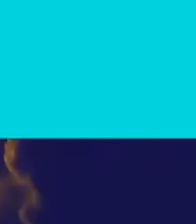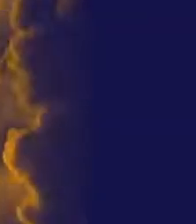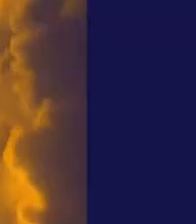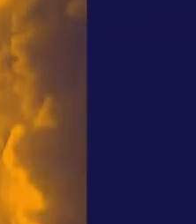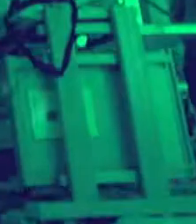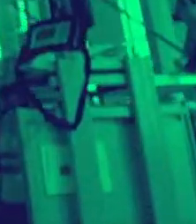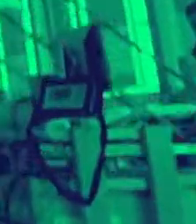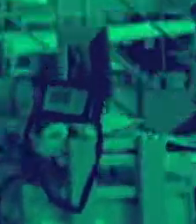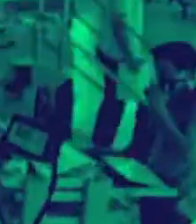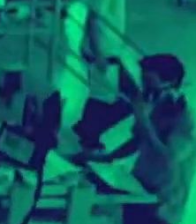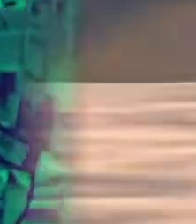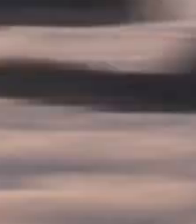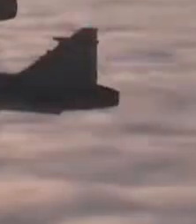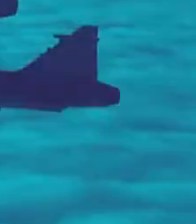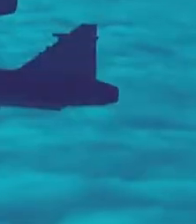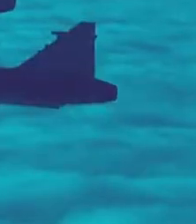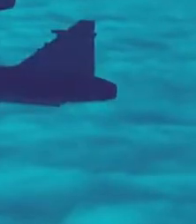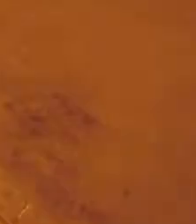Música